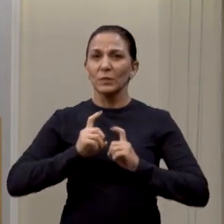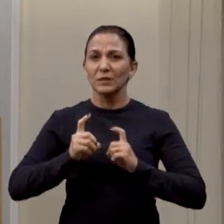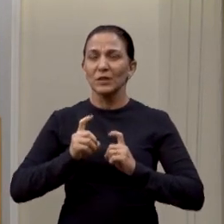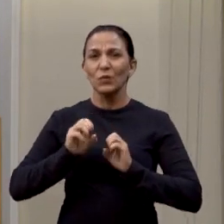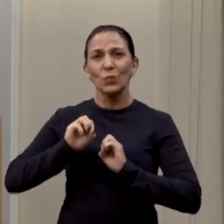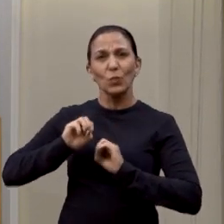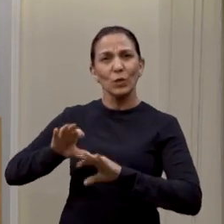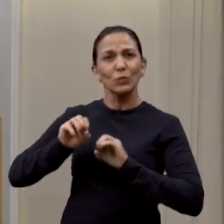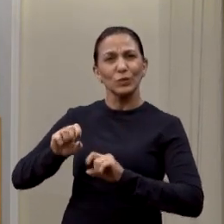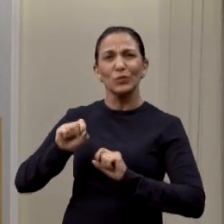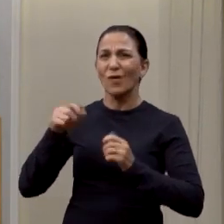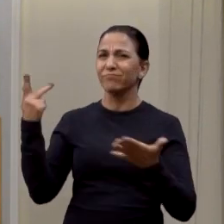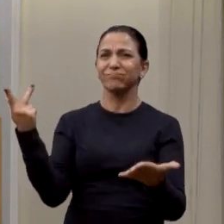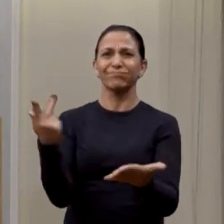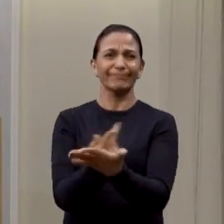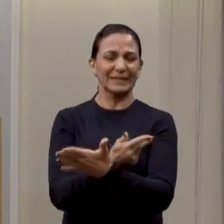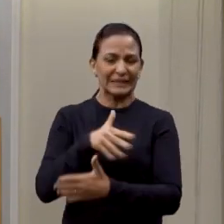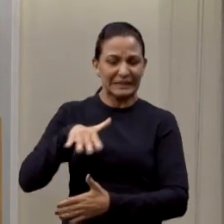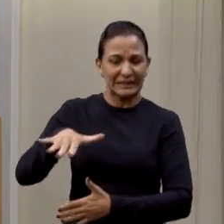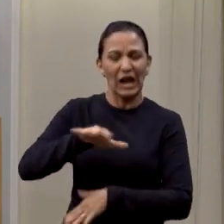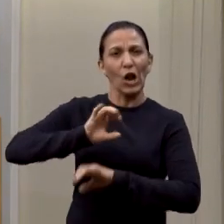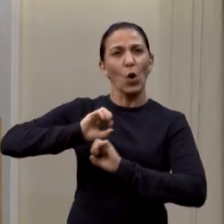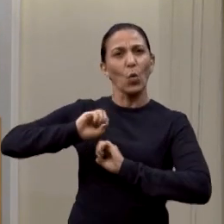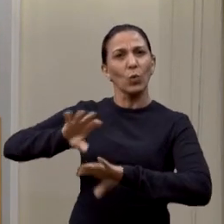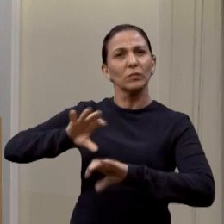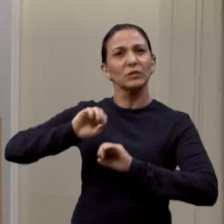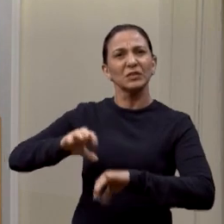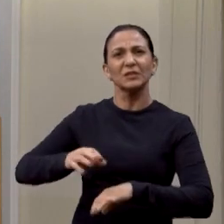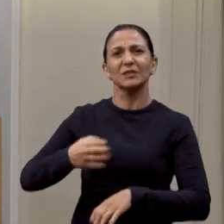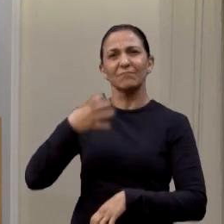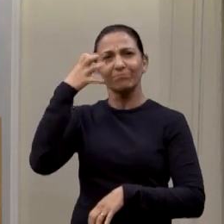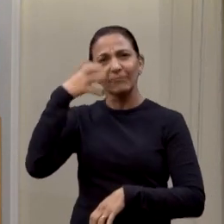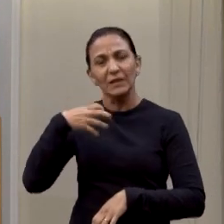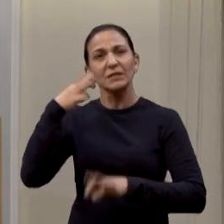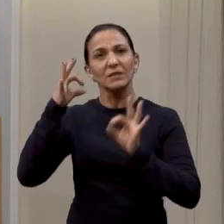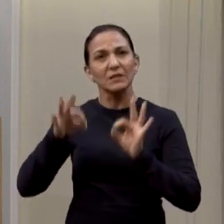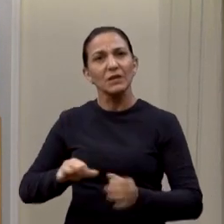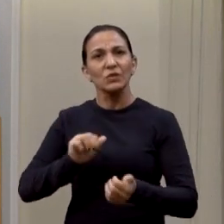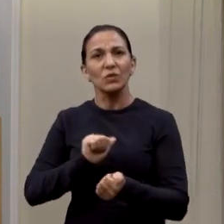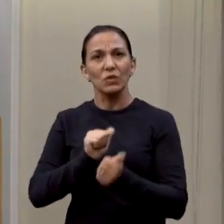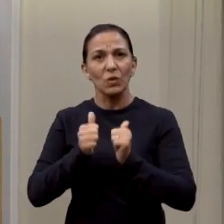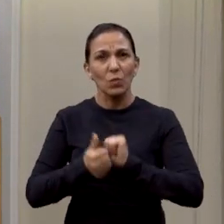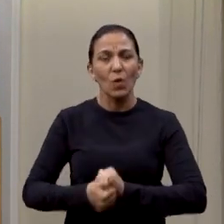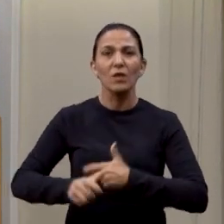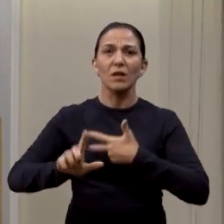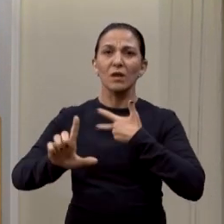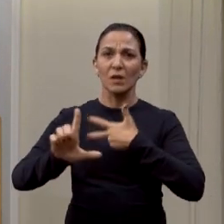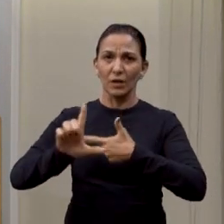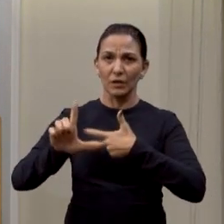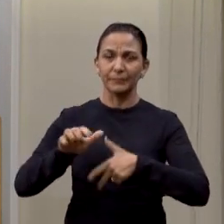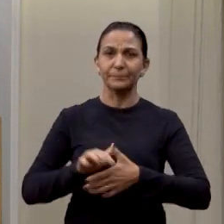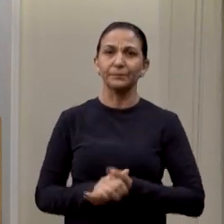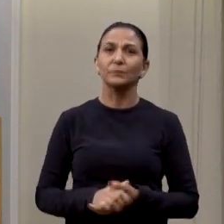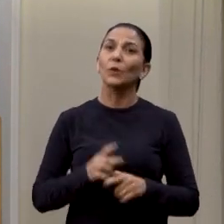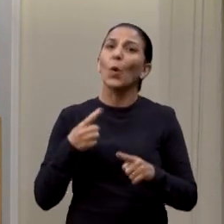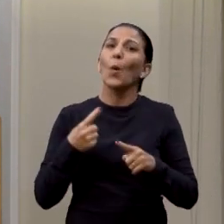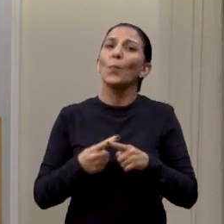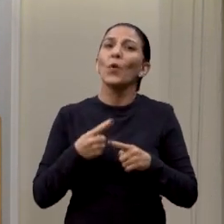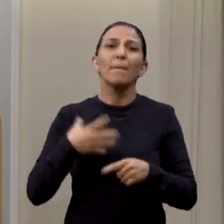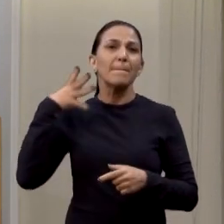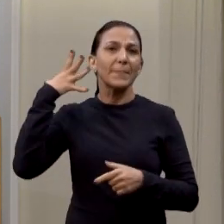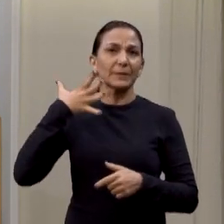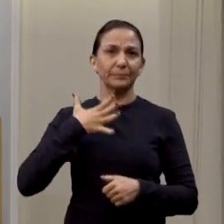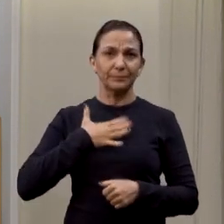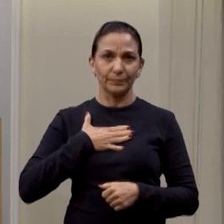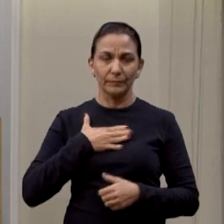que tange à educação, no que tange à seriedade do legislativo. Por que eu digo isso? O